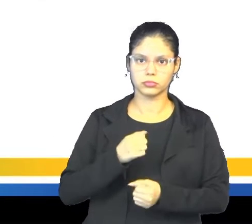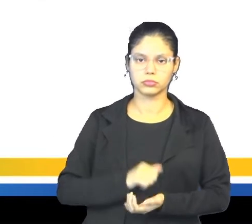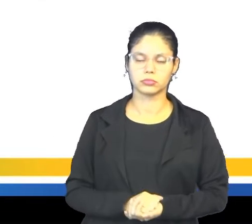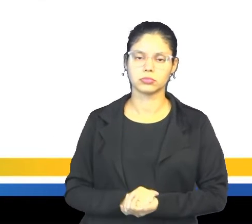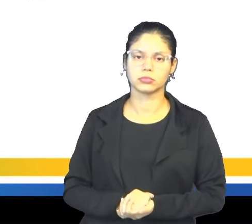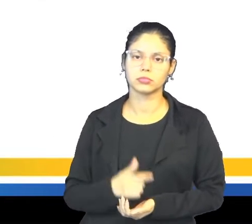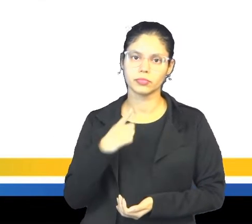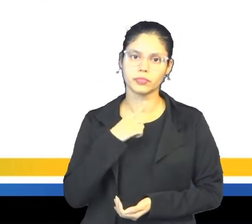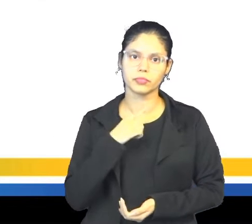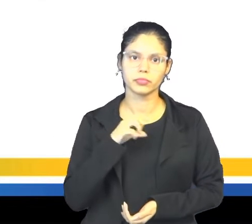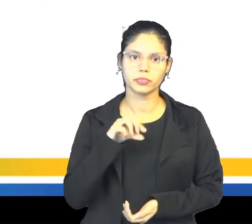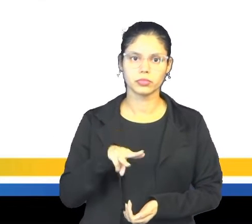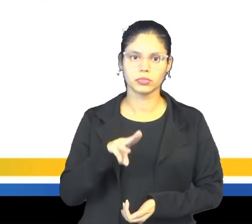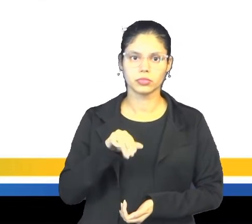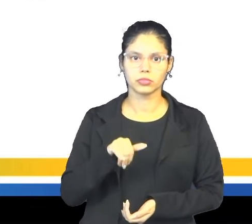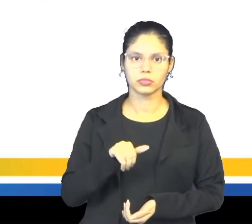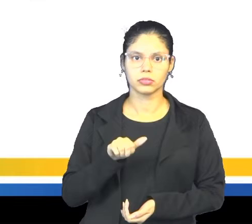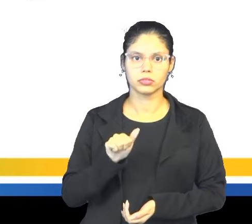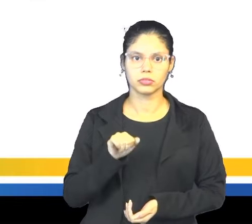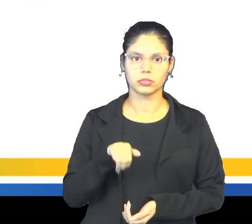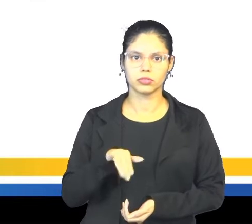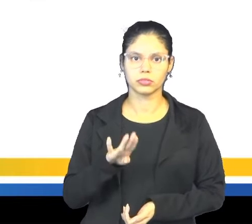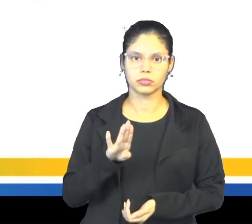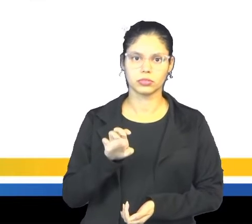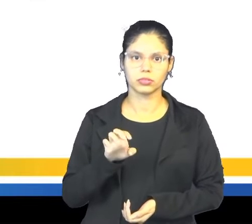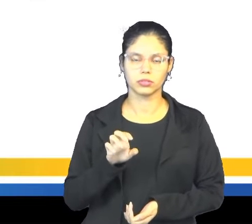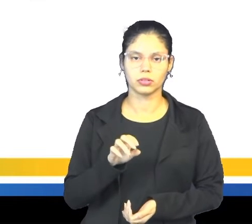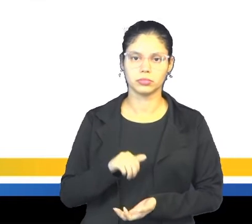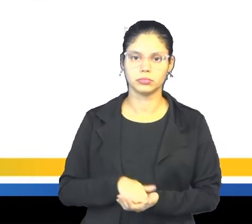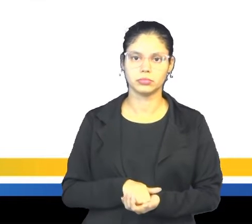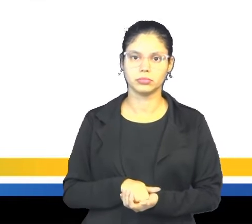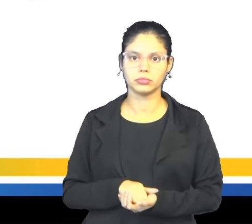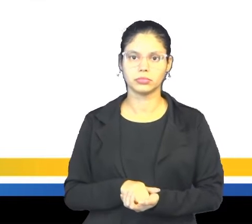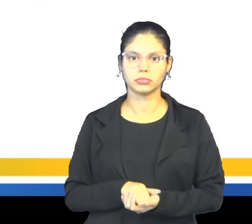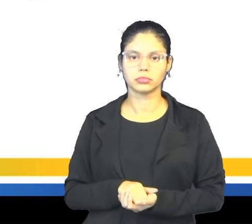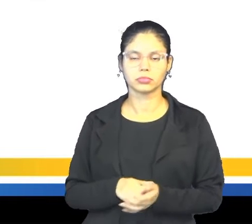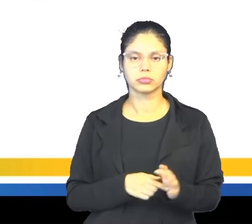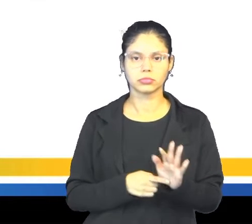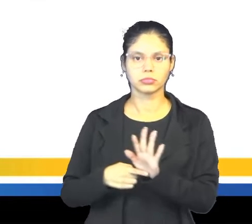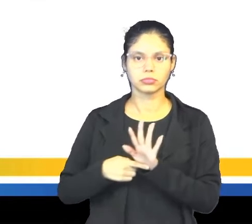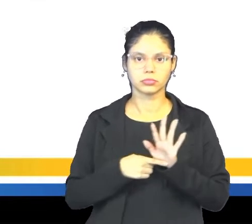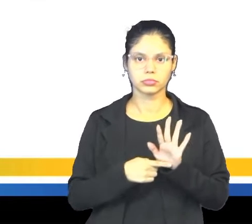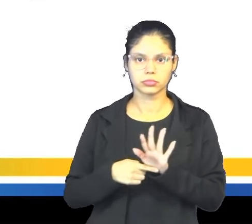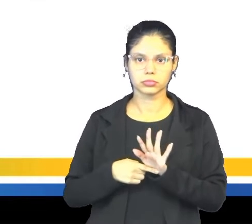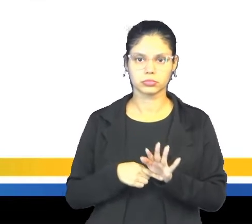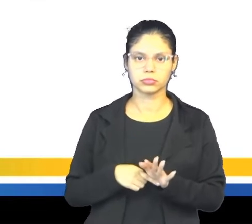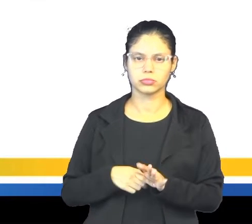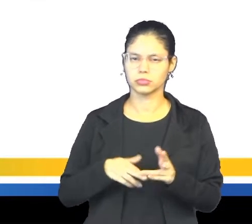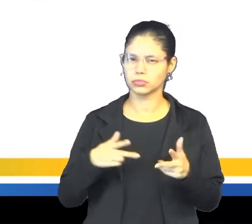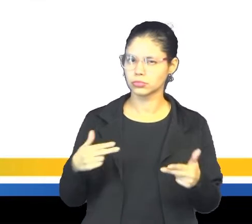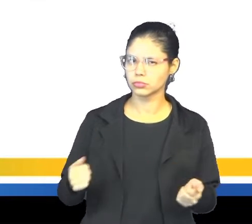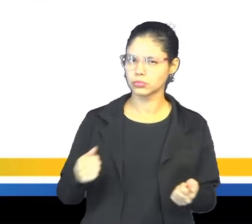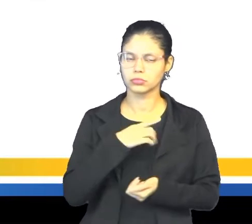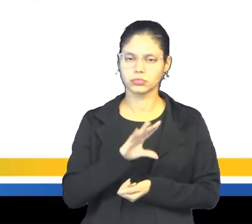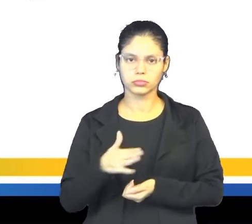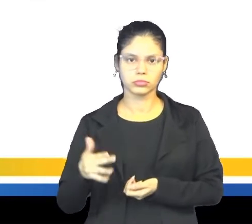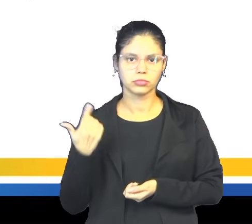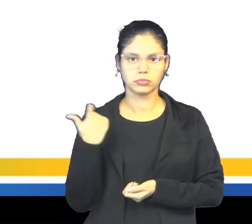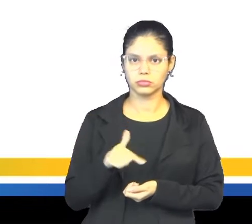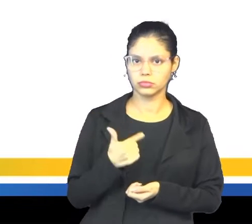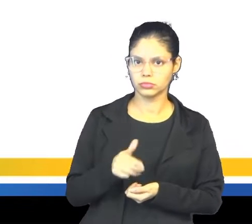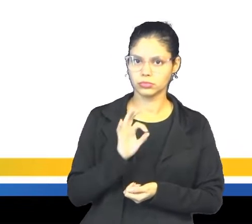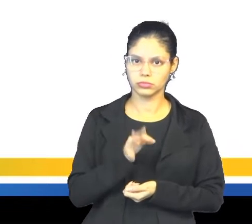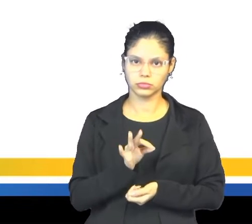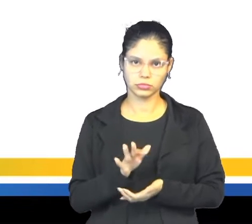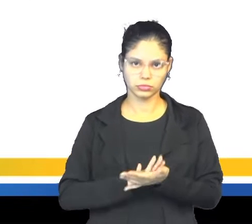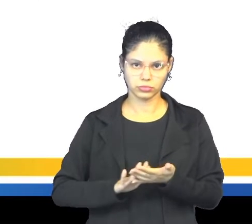temos o maybe, que significa talvez, e ele vai indicar exatamente essa questão assim de quando você não tem